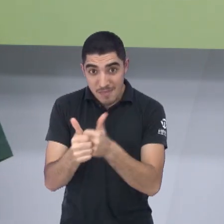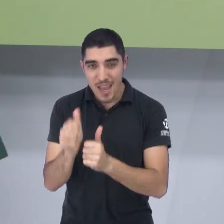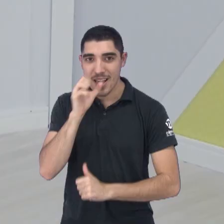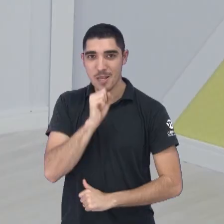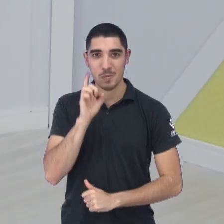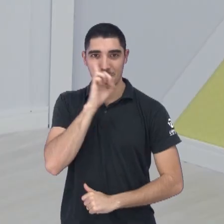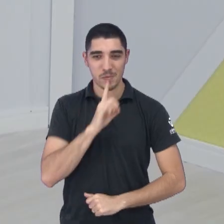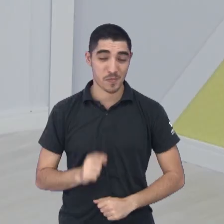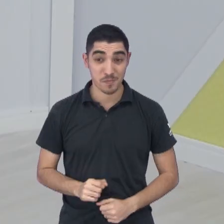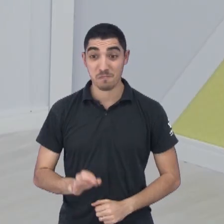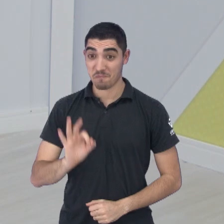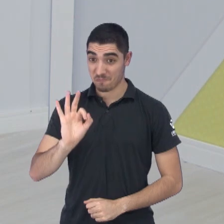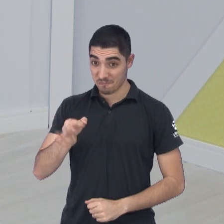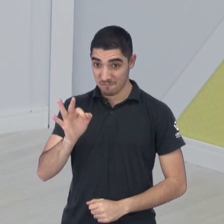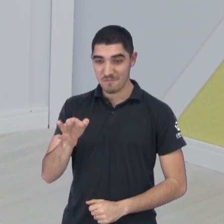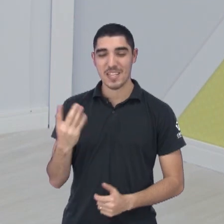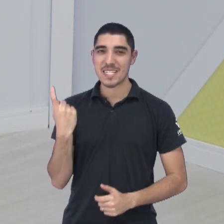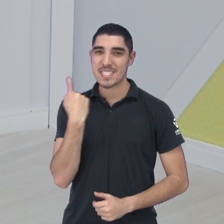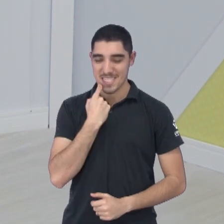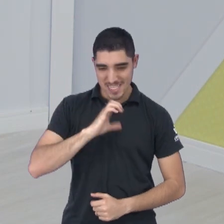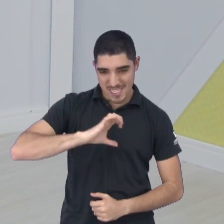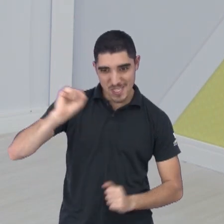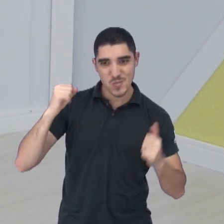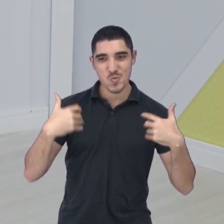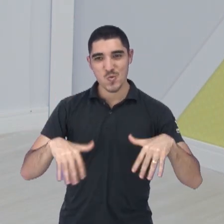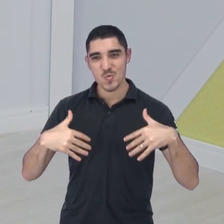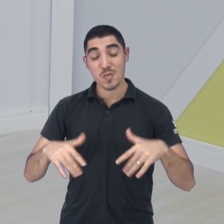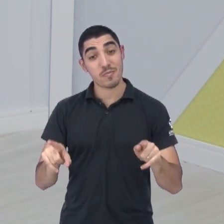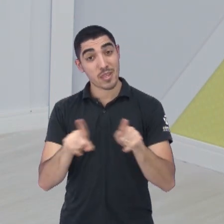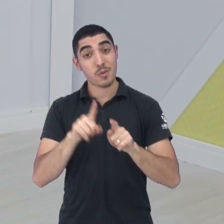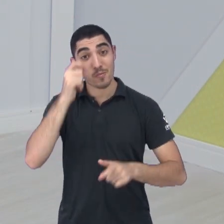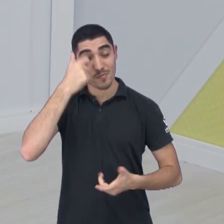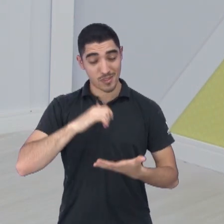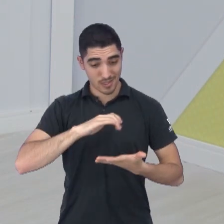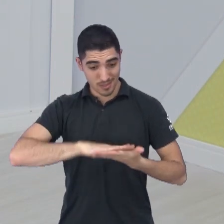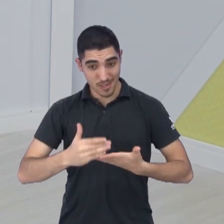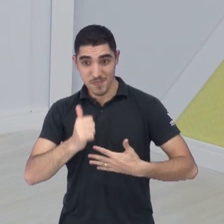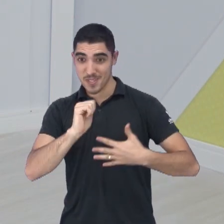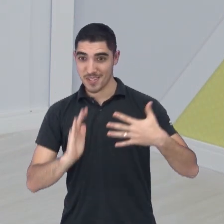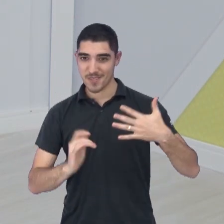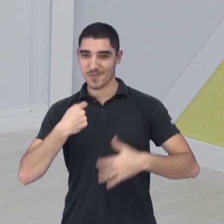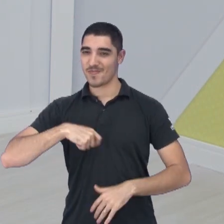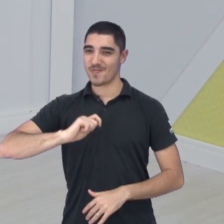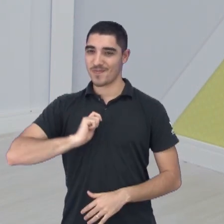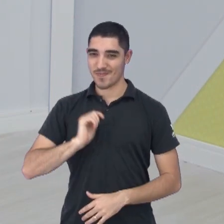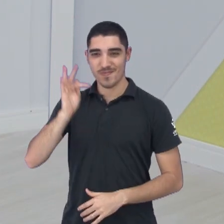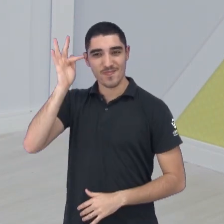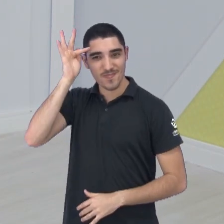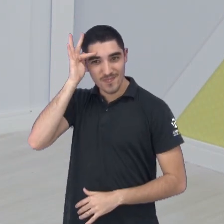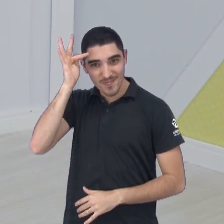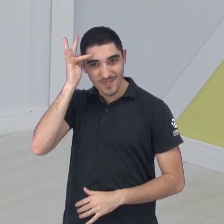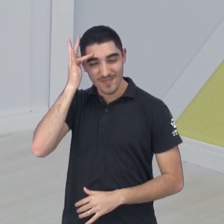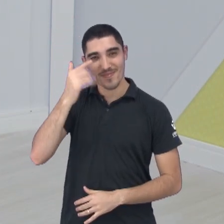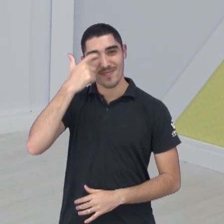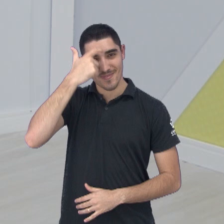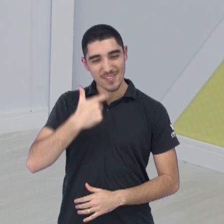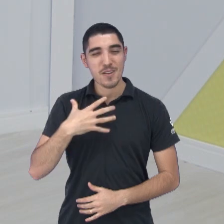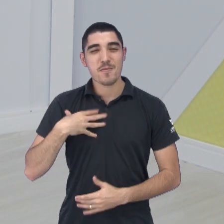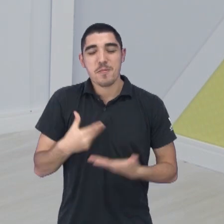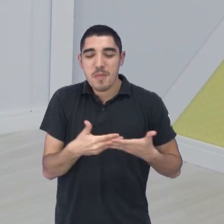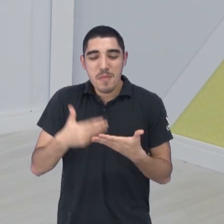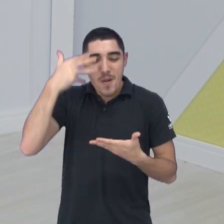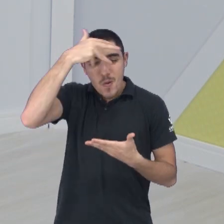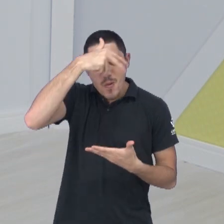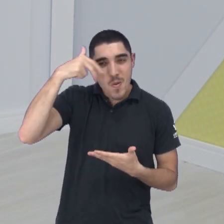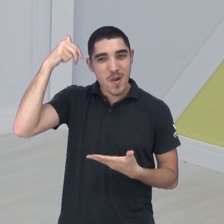semana. É verdade, sextou, hein, galera? E aqui com a gente também o nosso intérprete de Libras, o nosso querido Luiz Fernando, papai